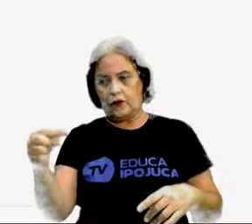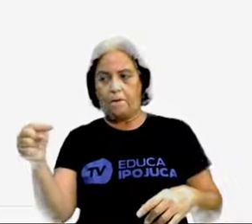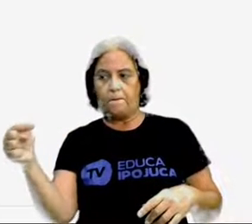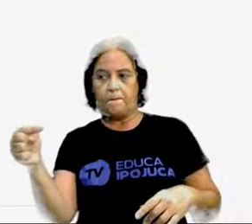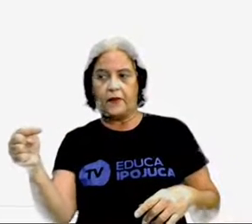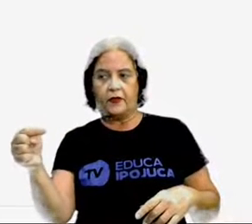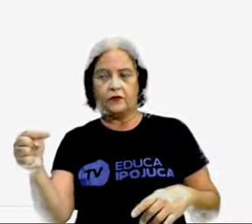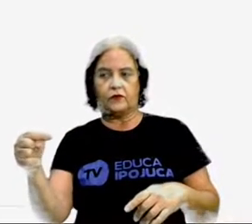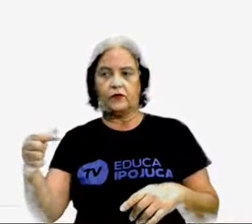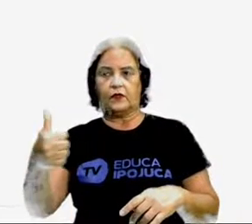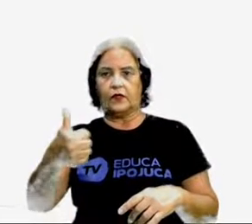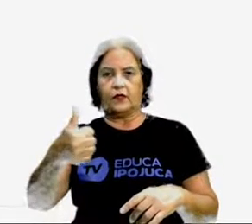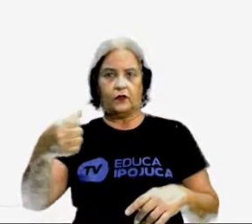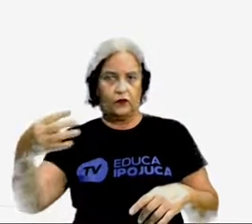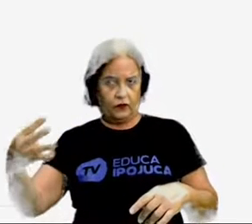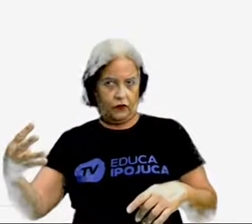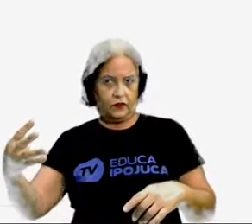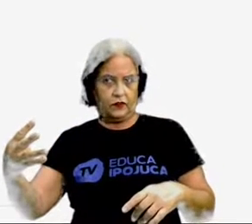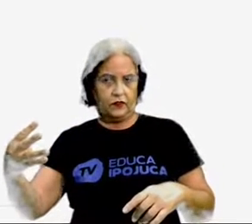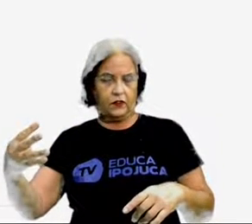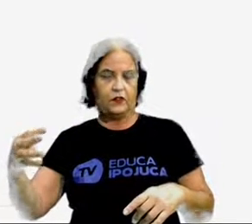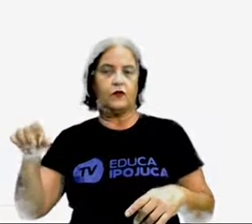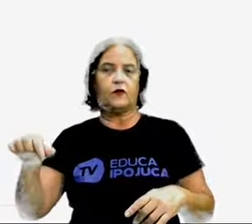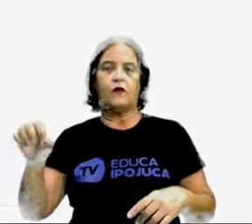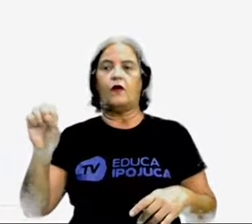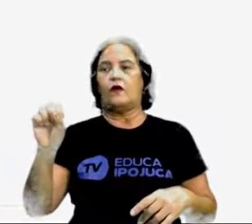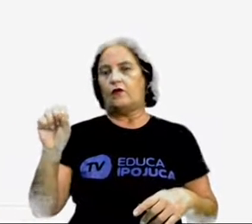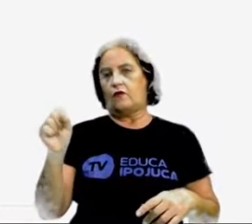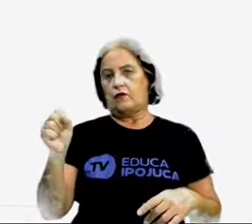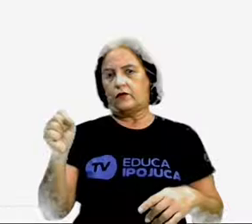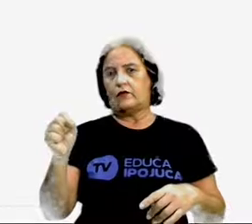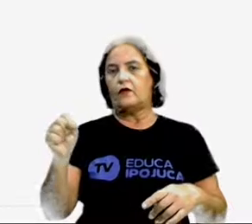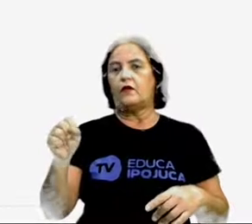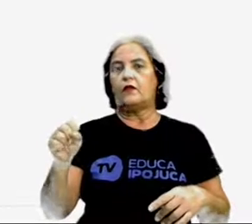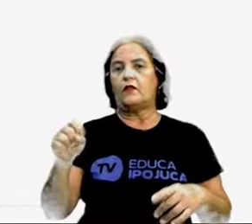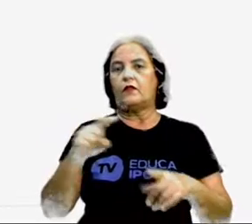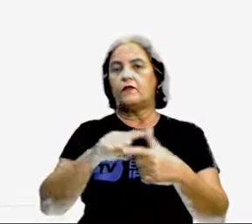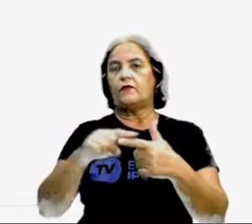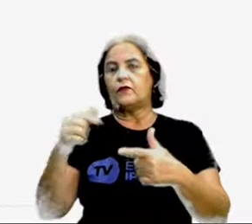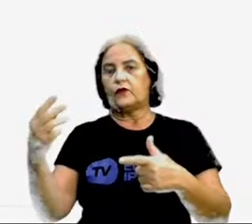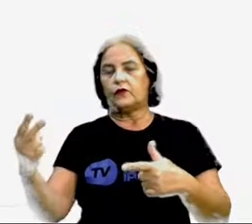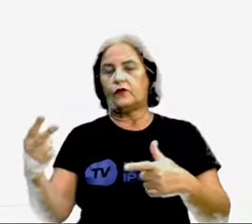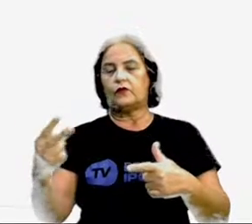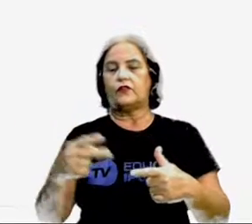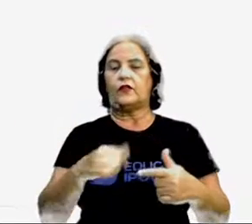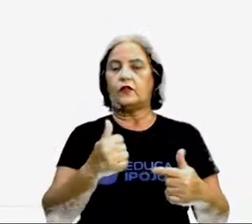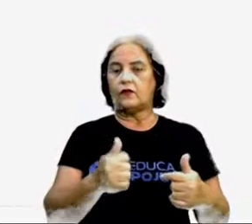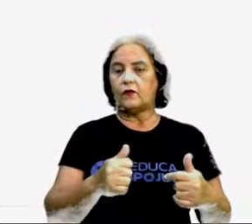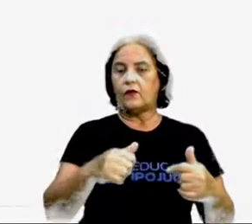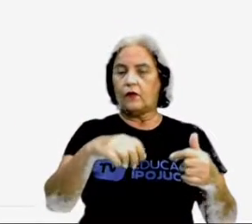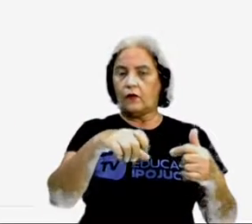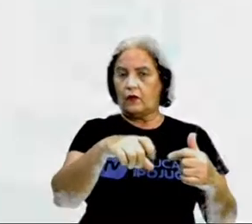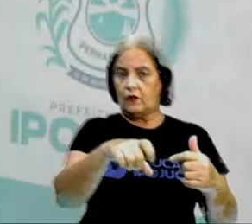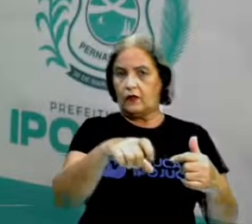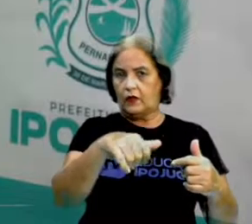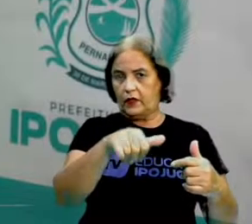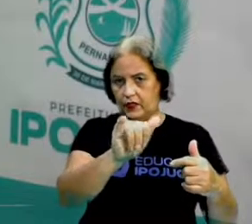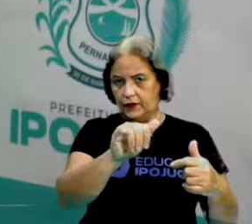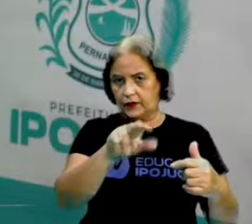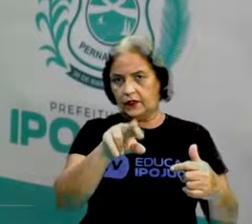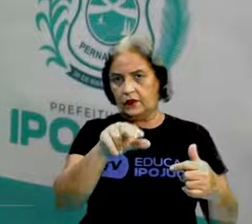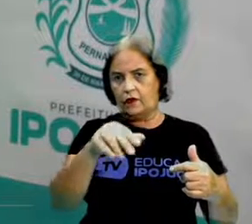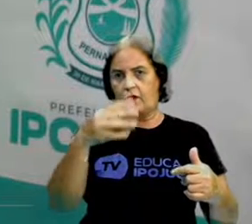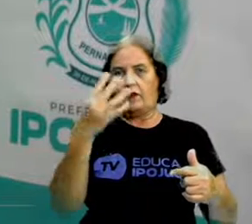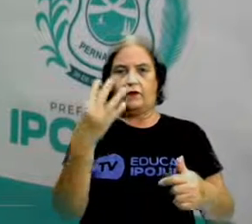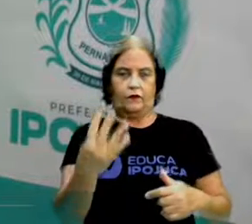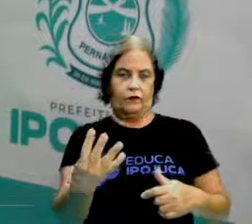dividido por 2. Descobri que y é igual a 4. Agora, já que descobrimos y,